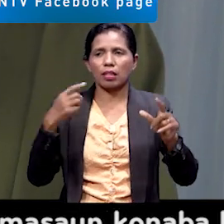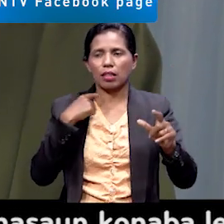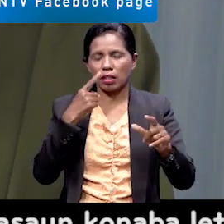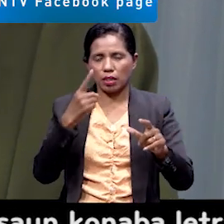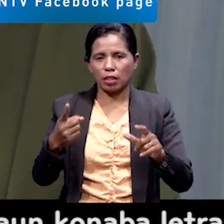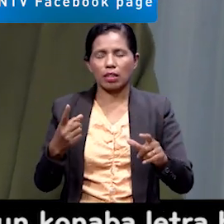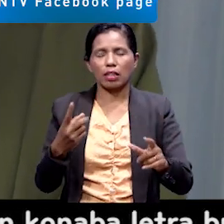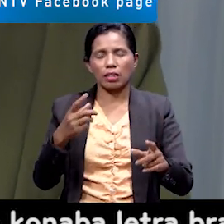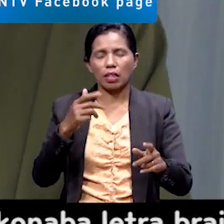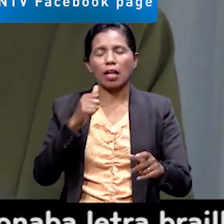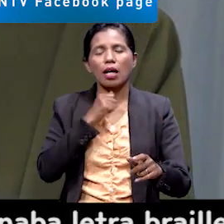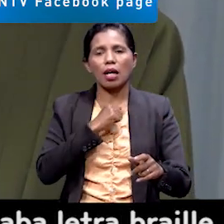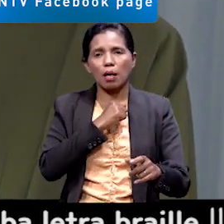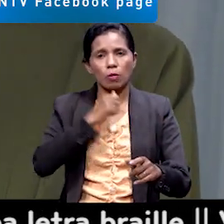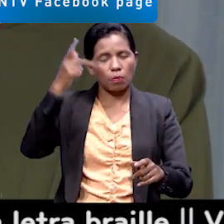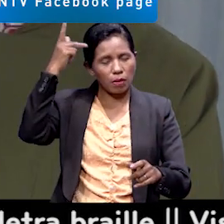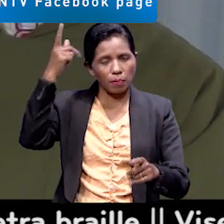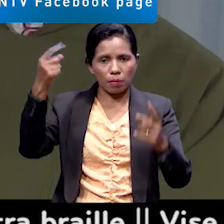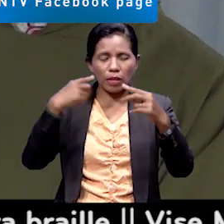visitar Timor-Leste.